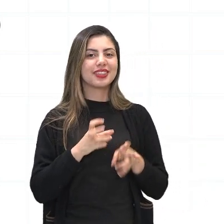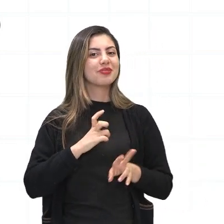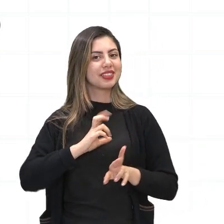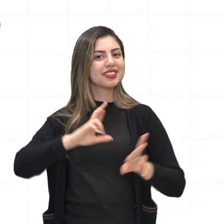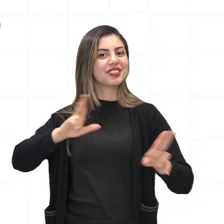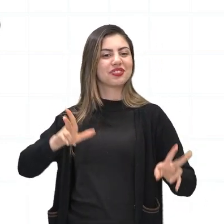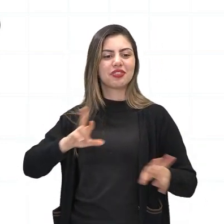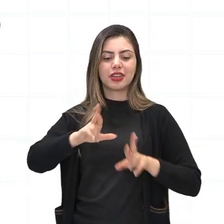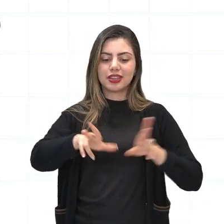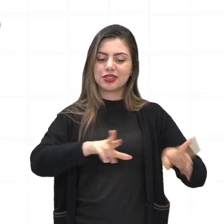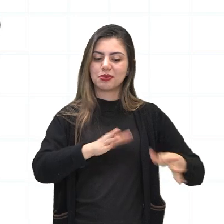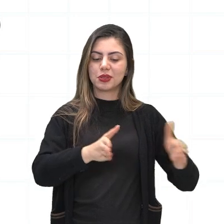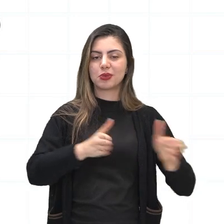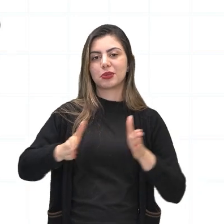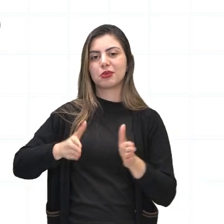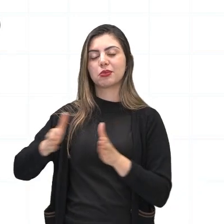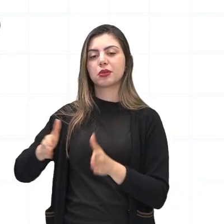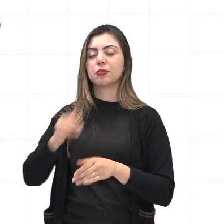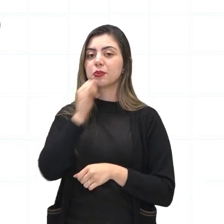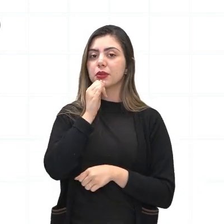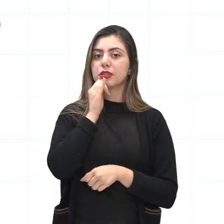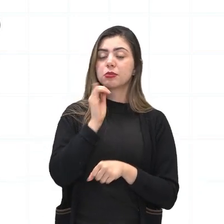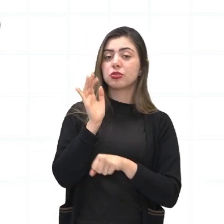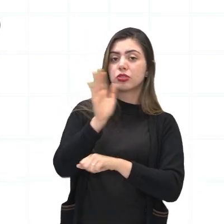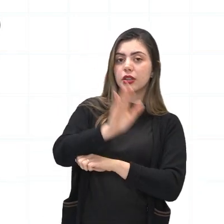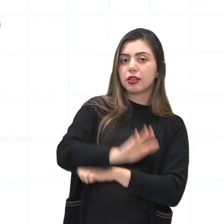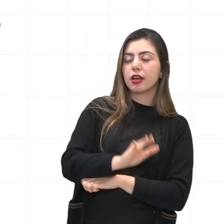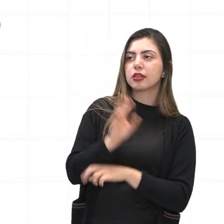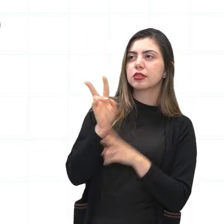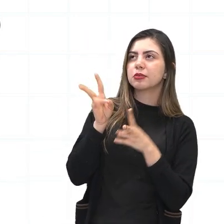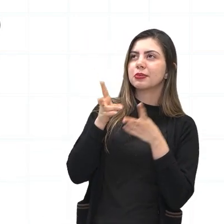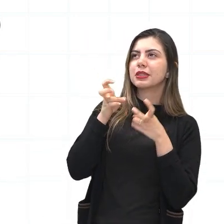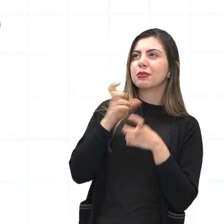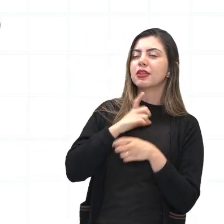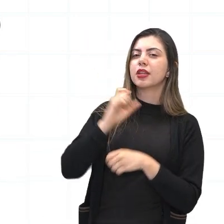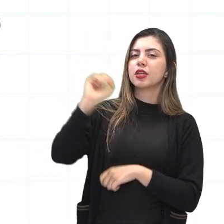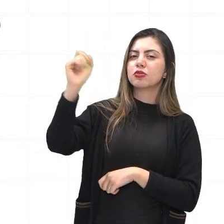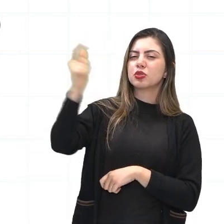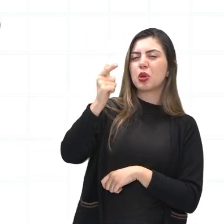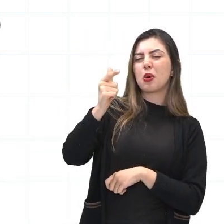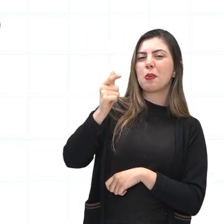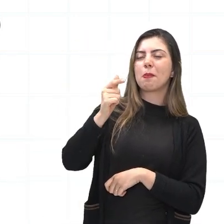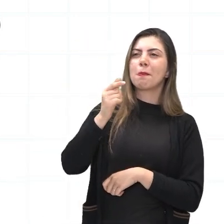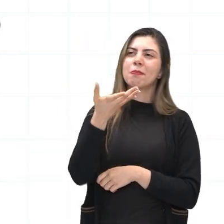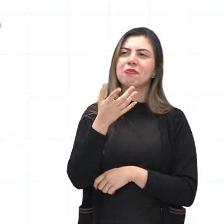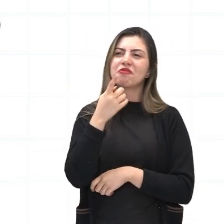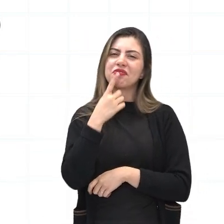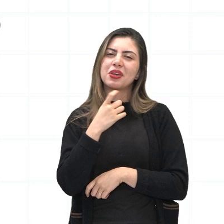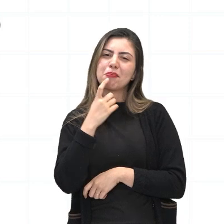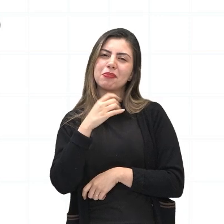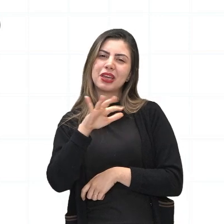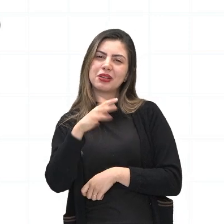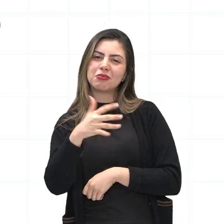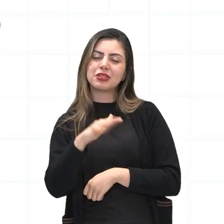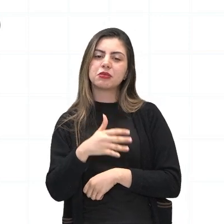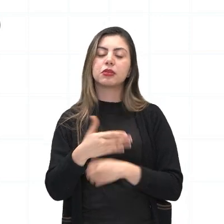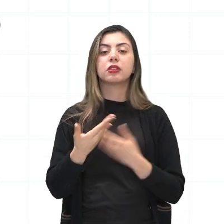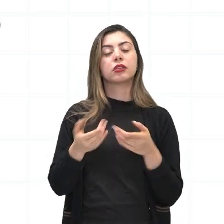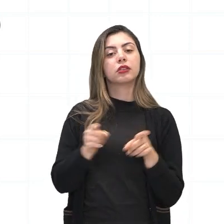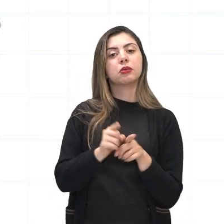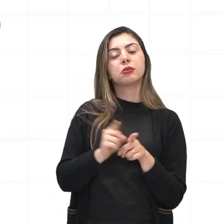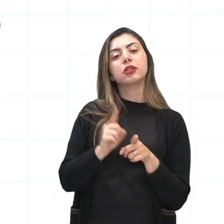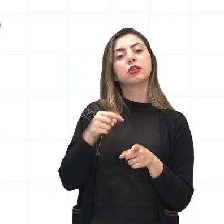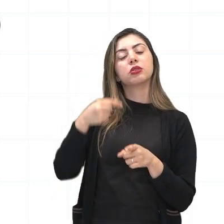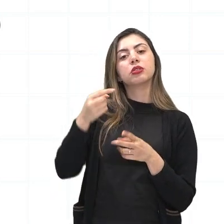diferente. Por exemplo, no entardecer percebemos a luz avermelhada. A percepção também que temos as